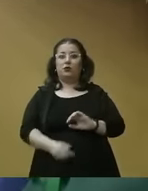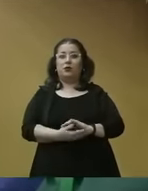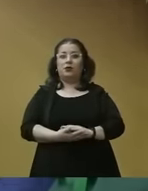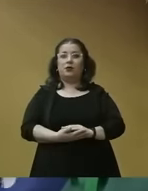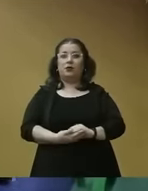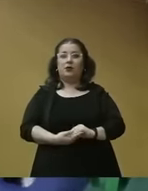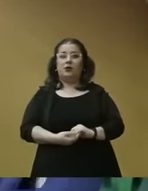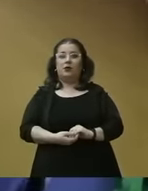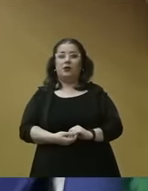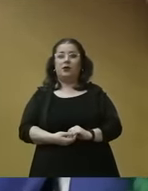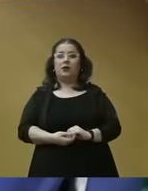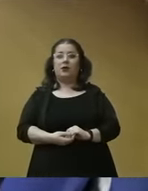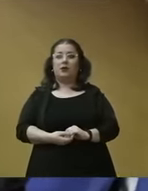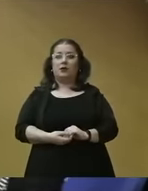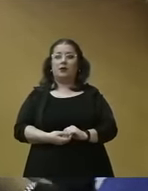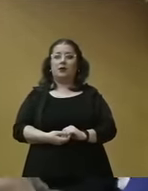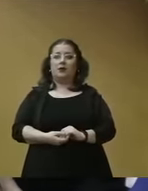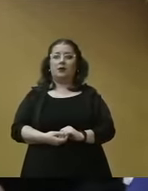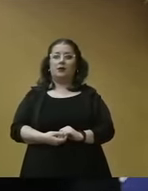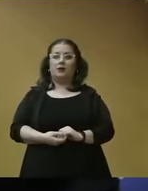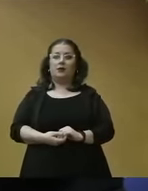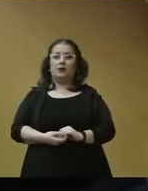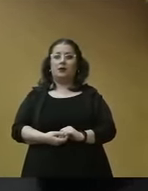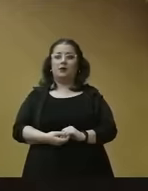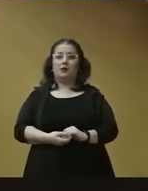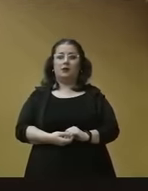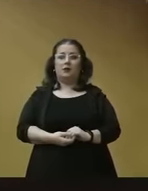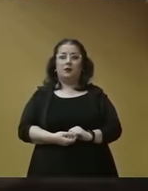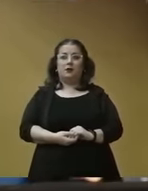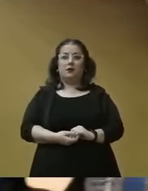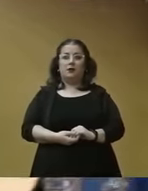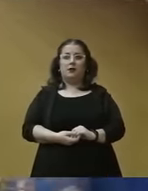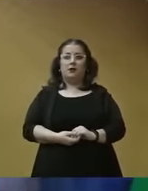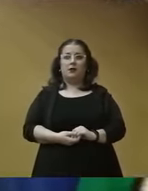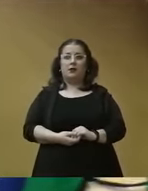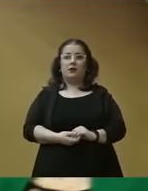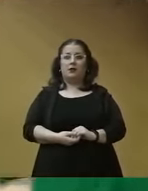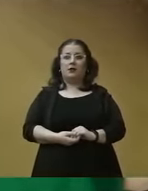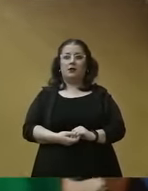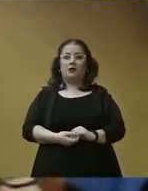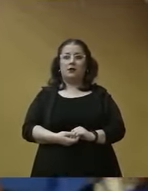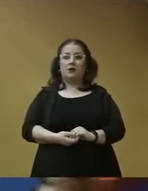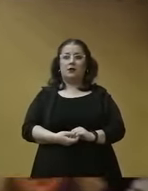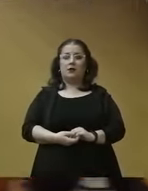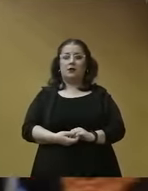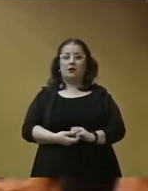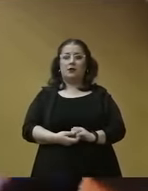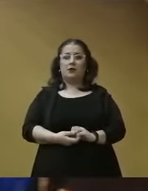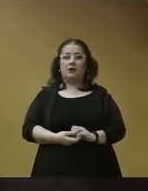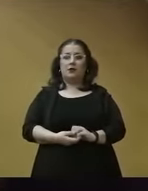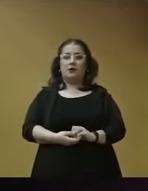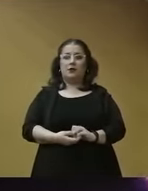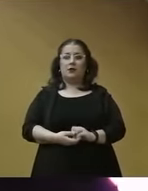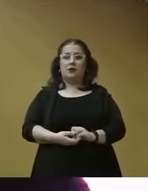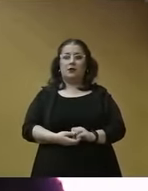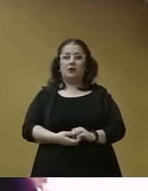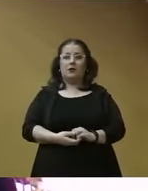You got me trapped inside this spell. Now I feel it, now I feel